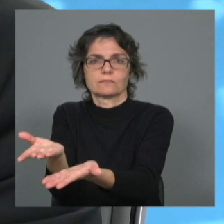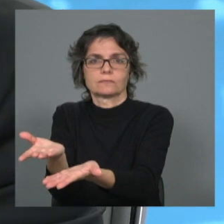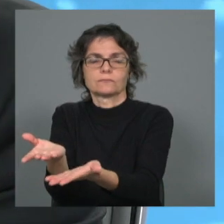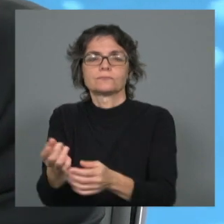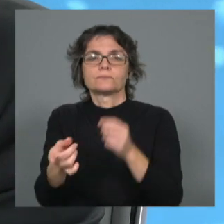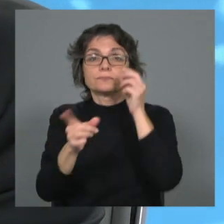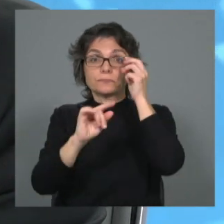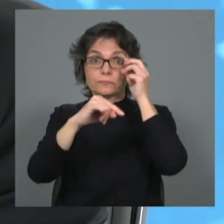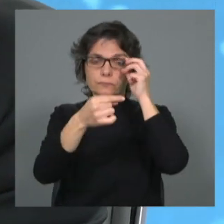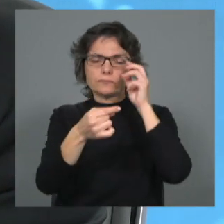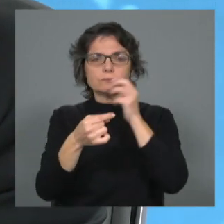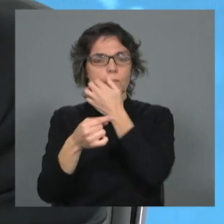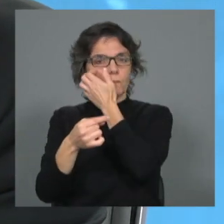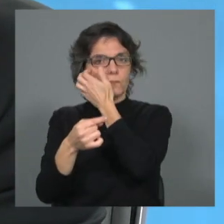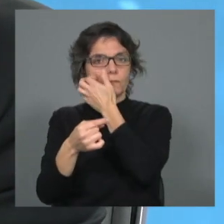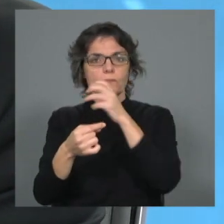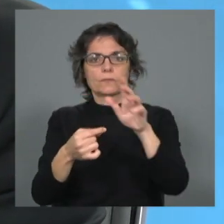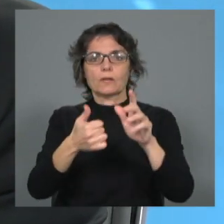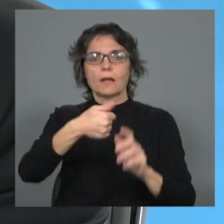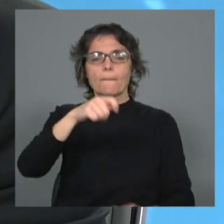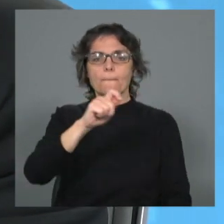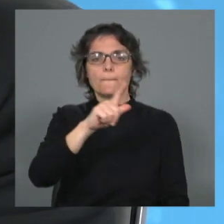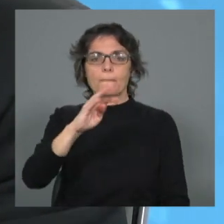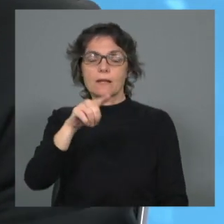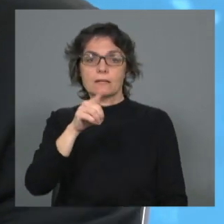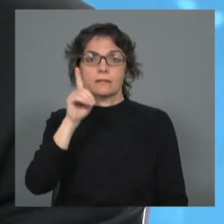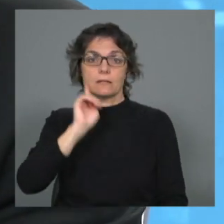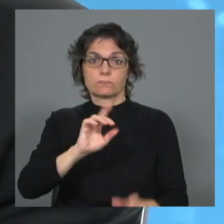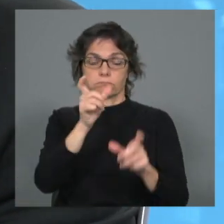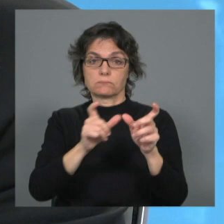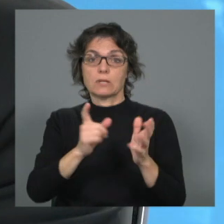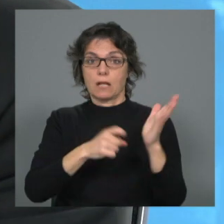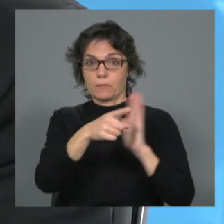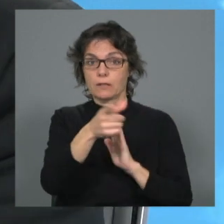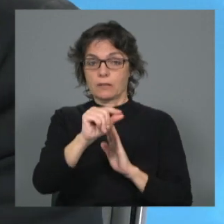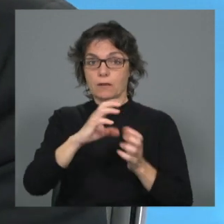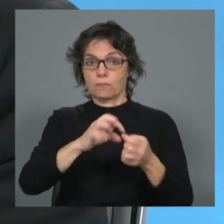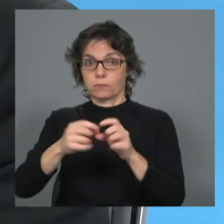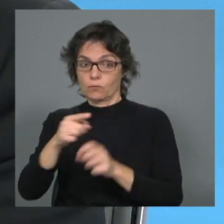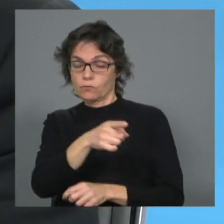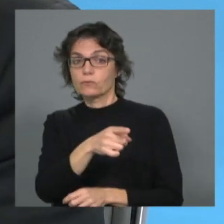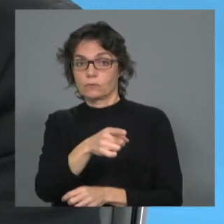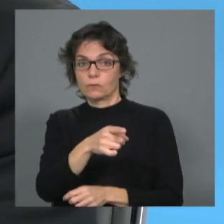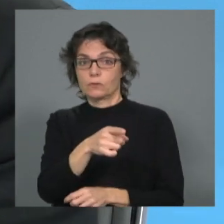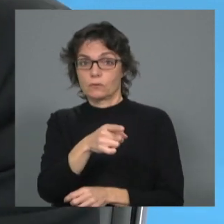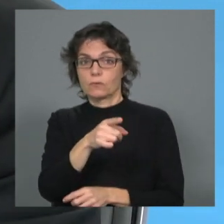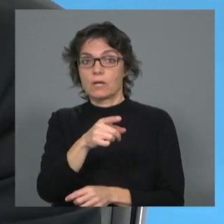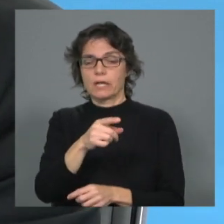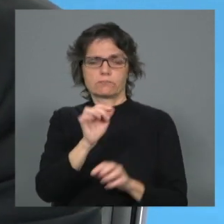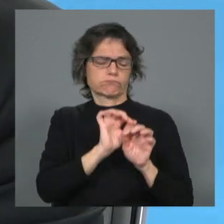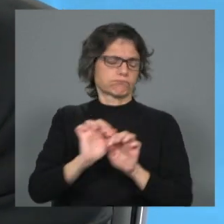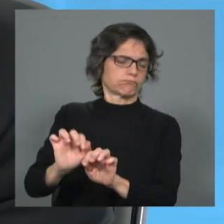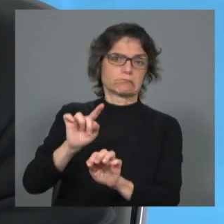Bales, aquela atleta americana, que também nos Jogos Olímpicos, digamos, se recusou a competir em